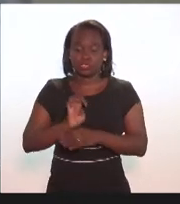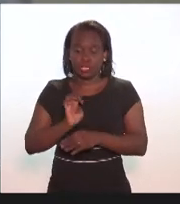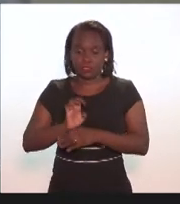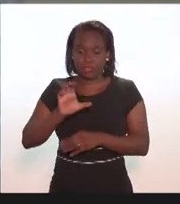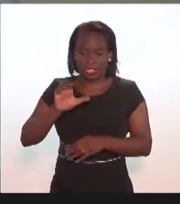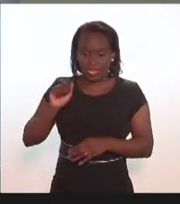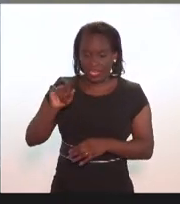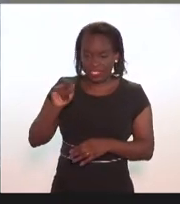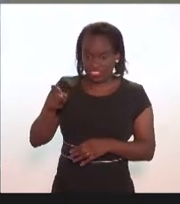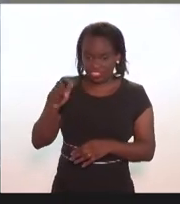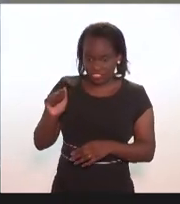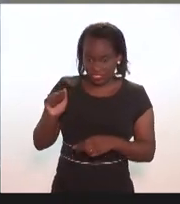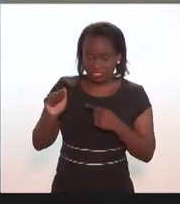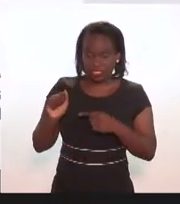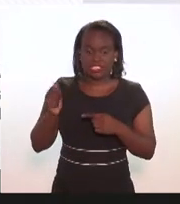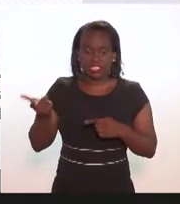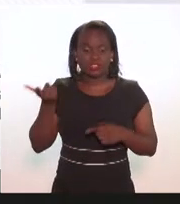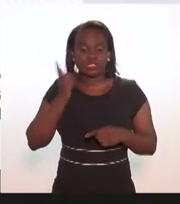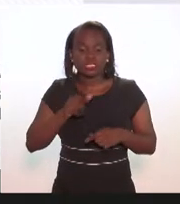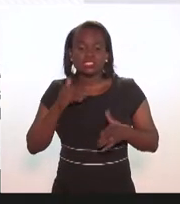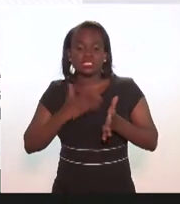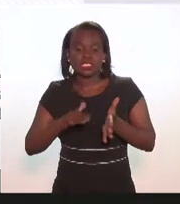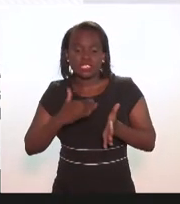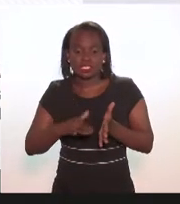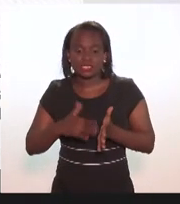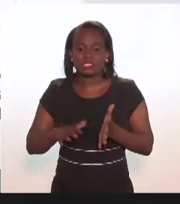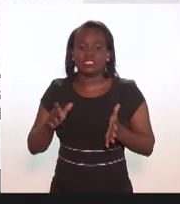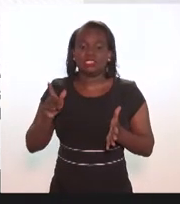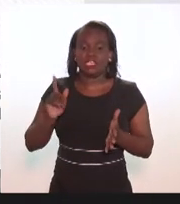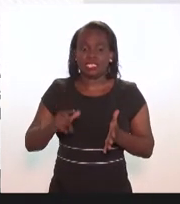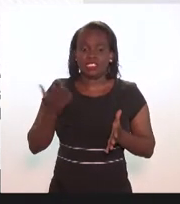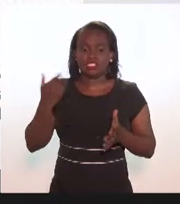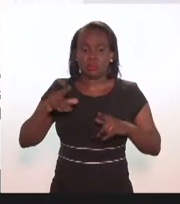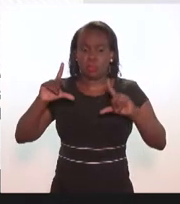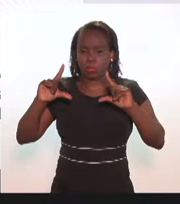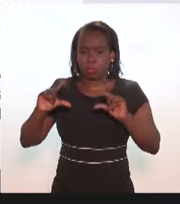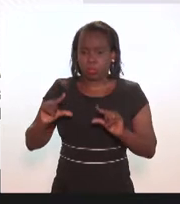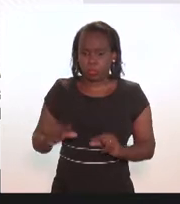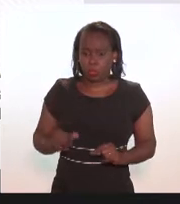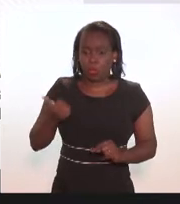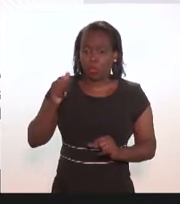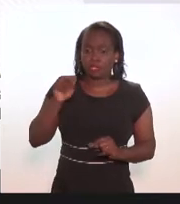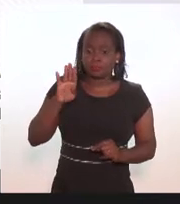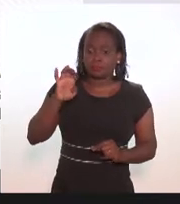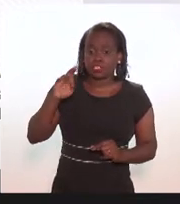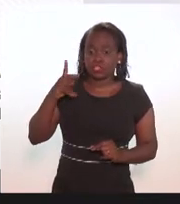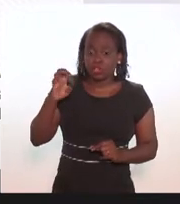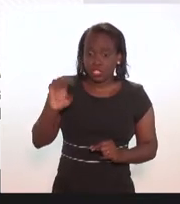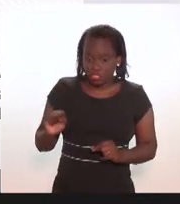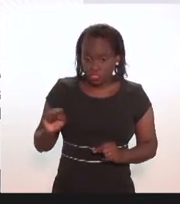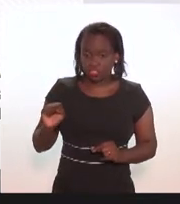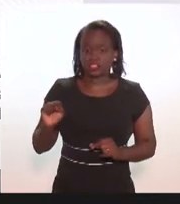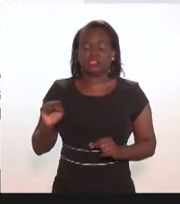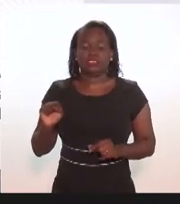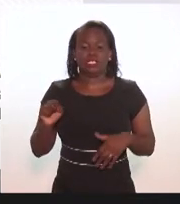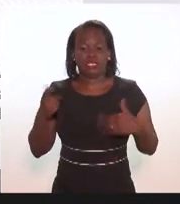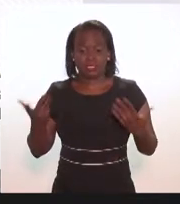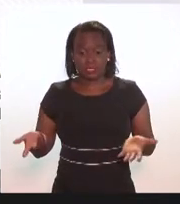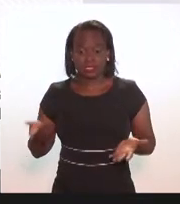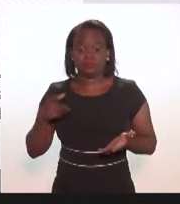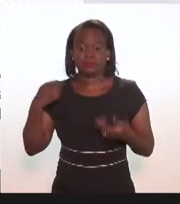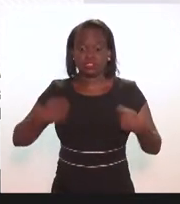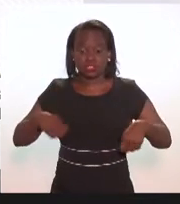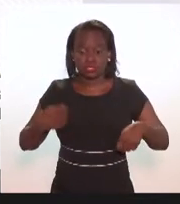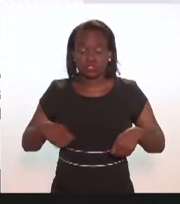Quando eu assumi a secretaria, a previsão de fluxo de caixa era um buraco superior a 11 bilhões de reais, e aí a gente teve